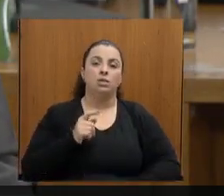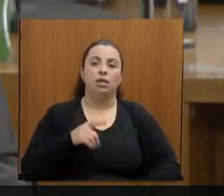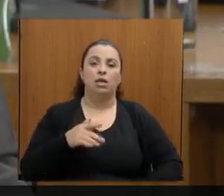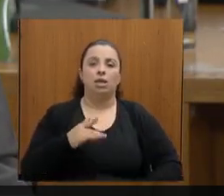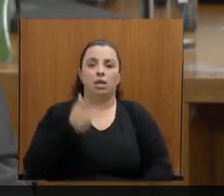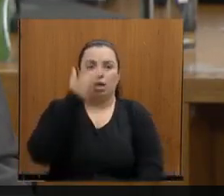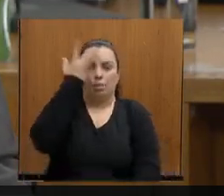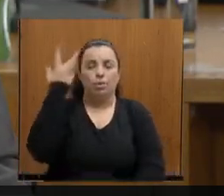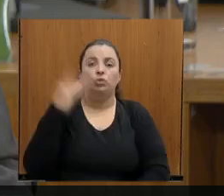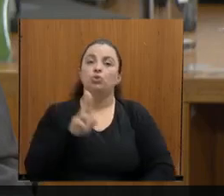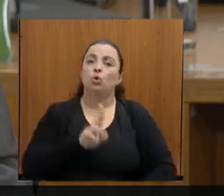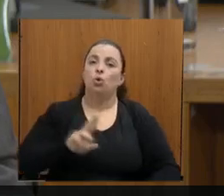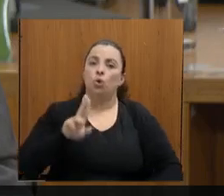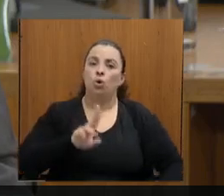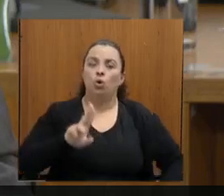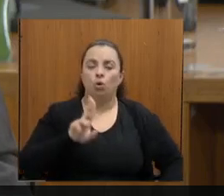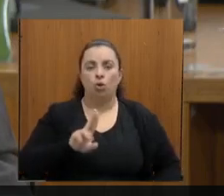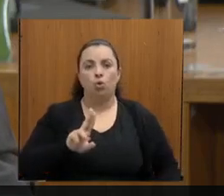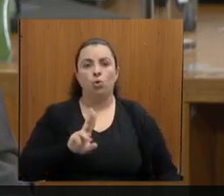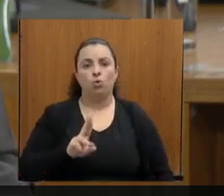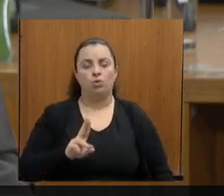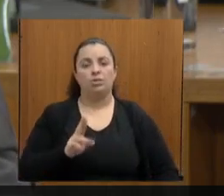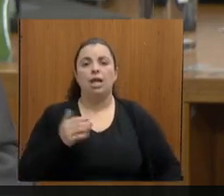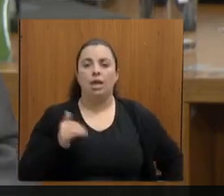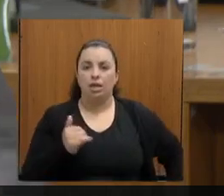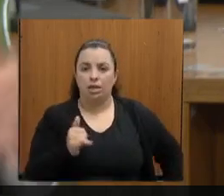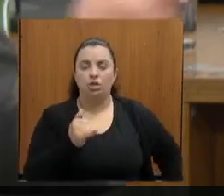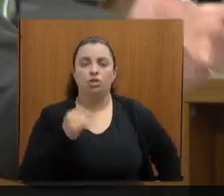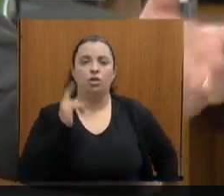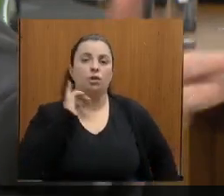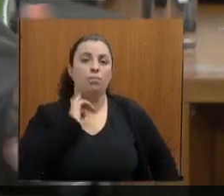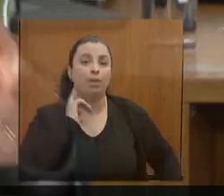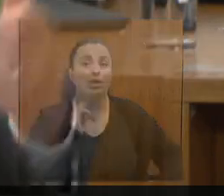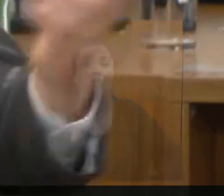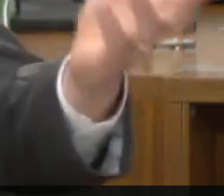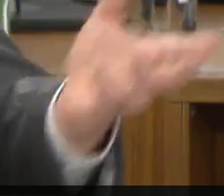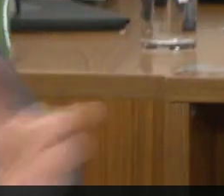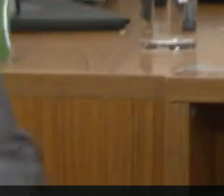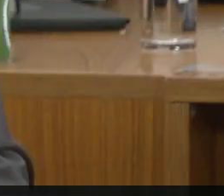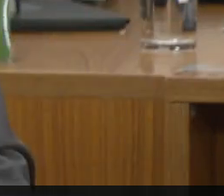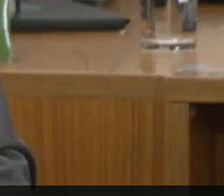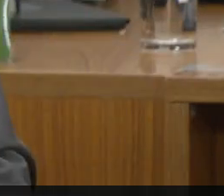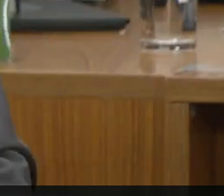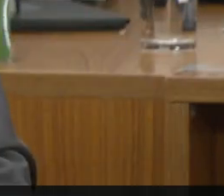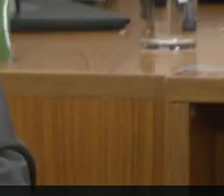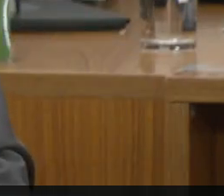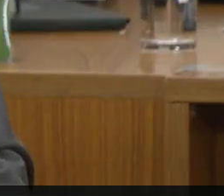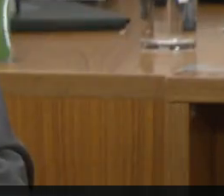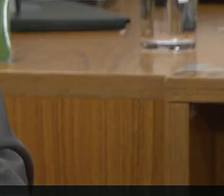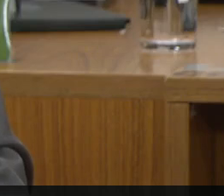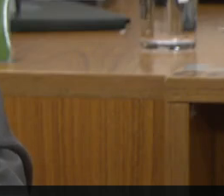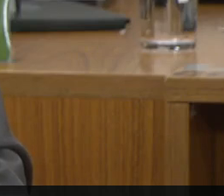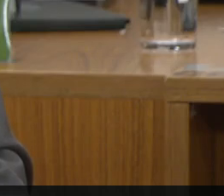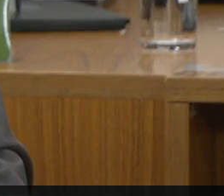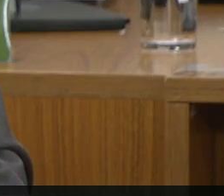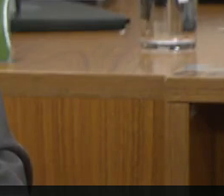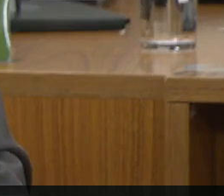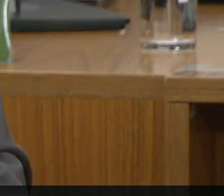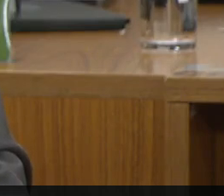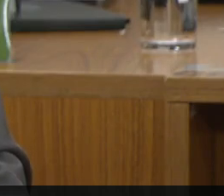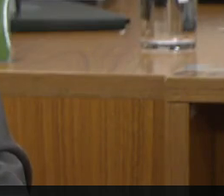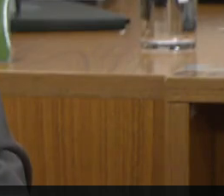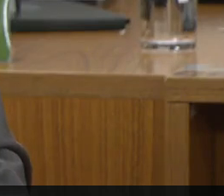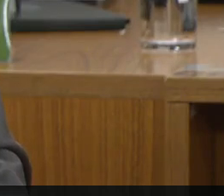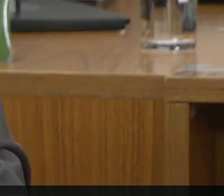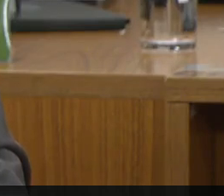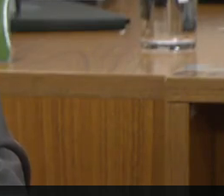é Mineiro e as demais ações como por exemplo é refogar agora não me